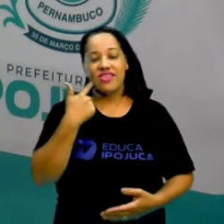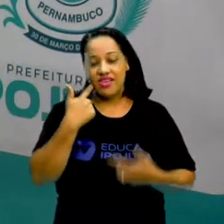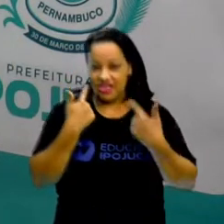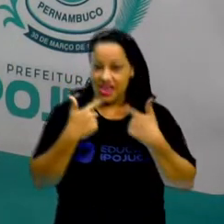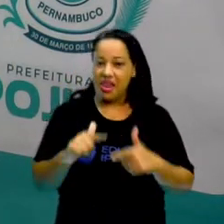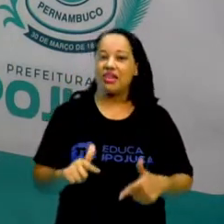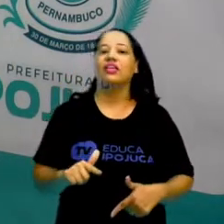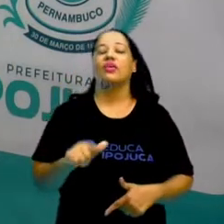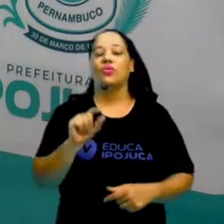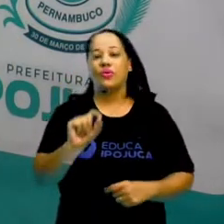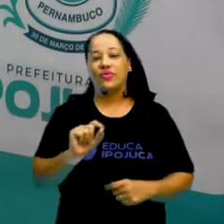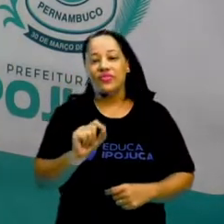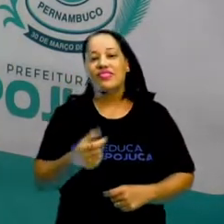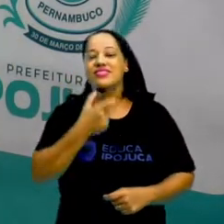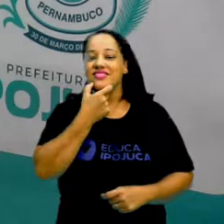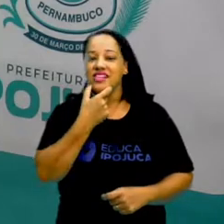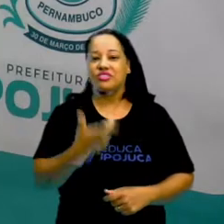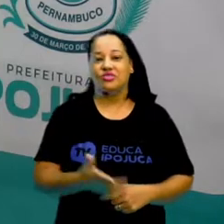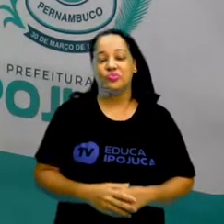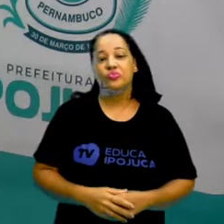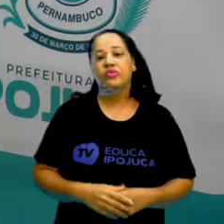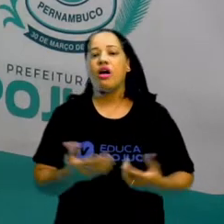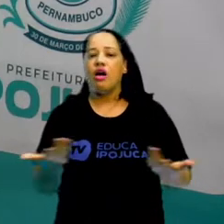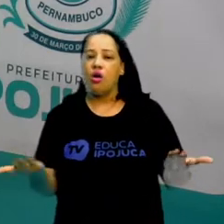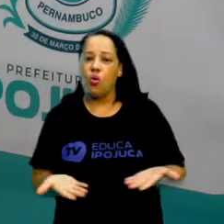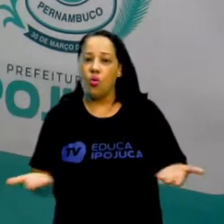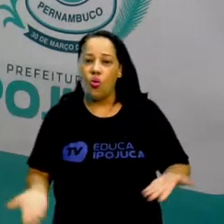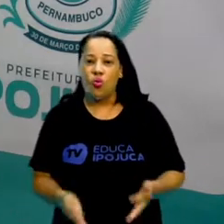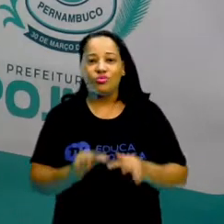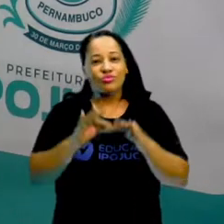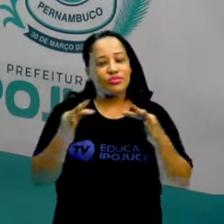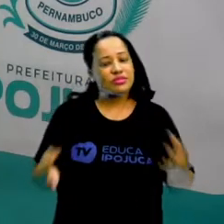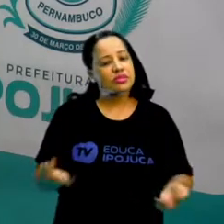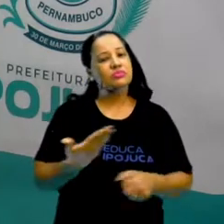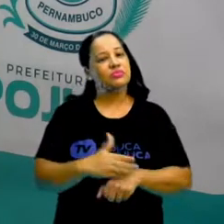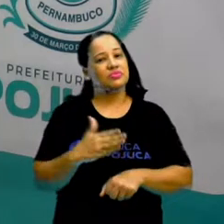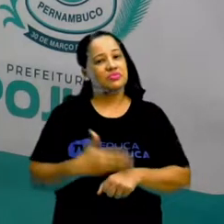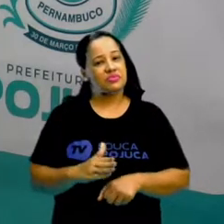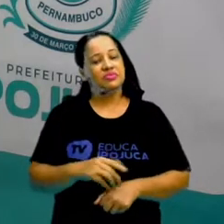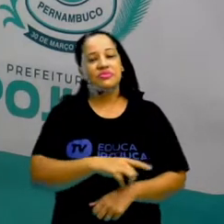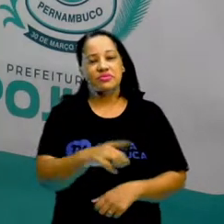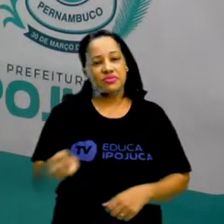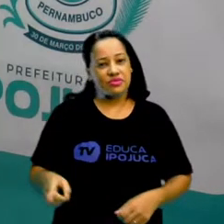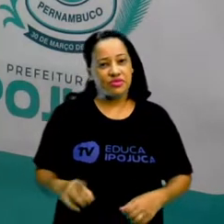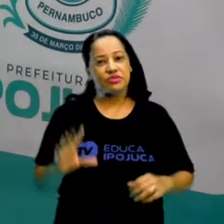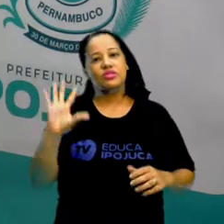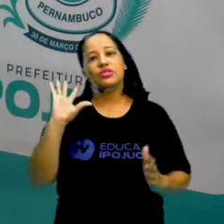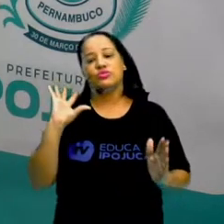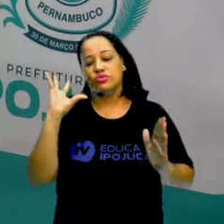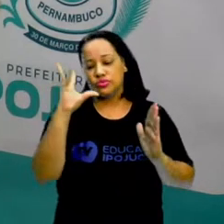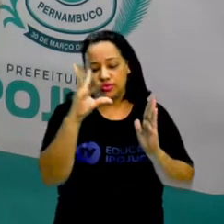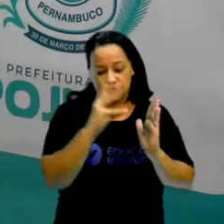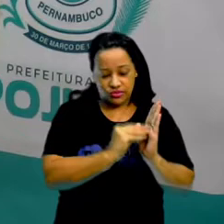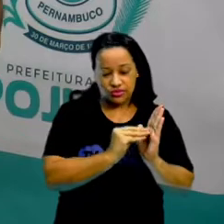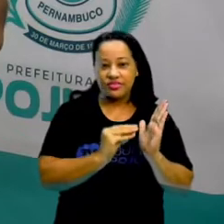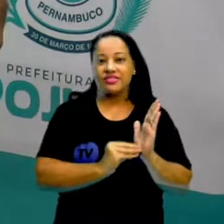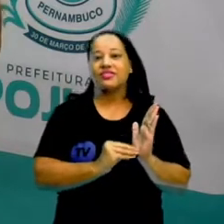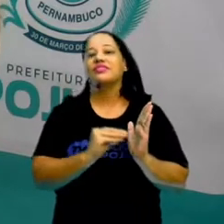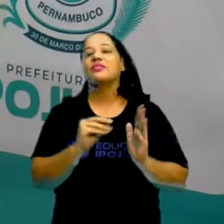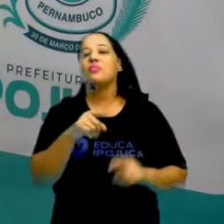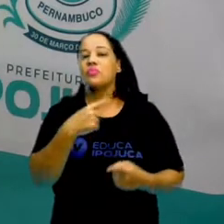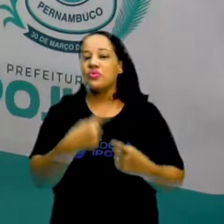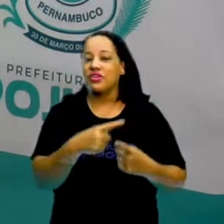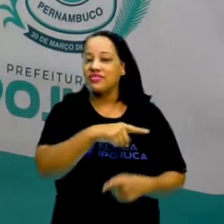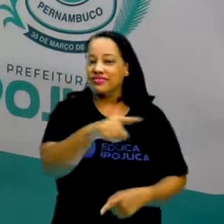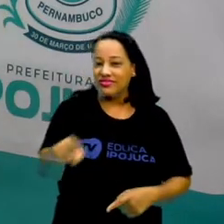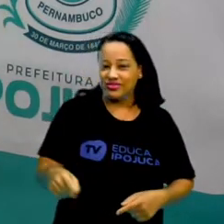Hoje a nossa aula vai ser prática e simples, como sempre, e eu sei que vocês vão pegar todo o conteúdo porque vocês são